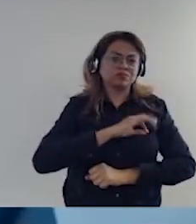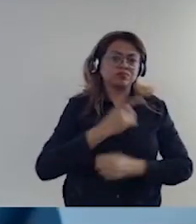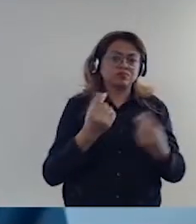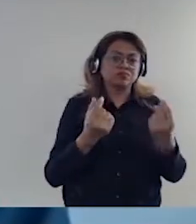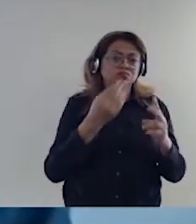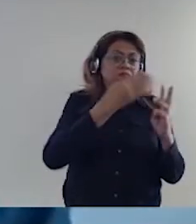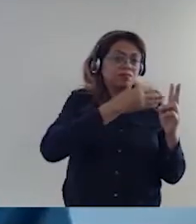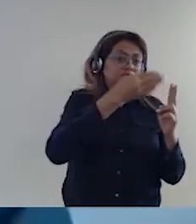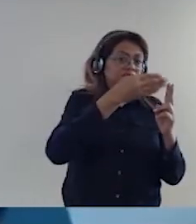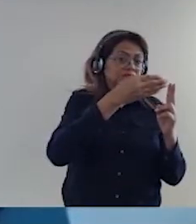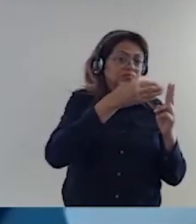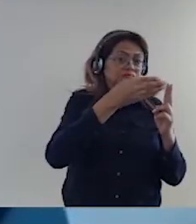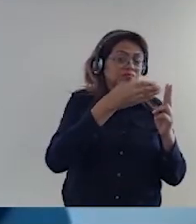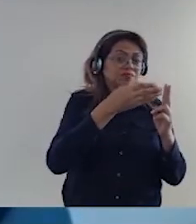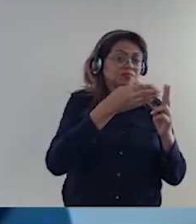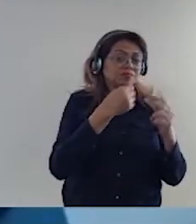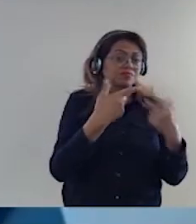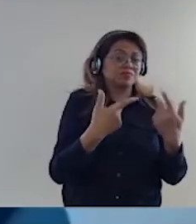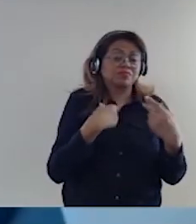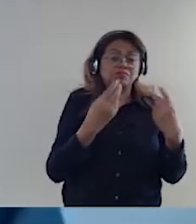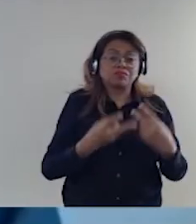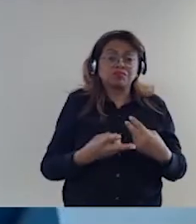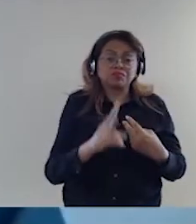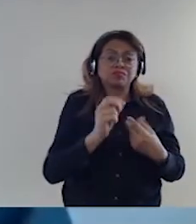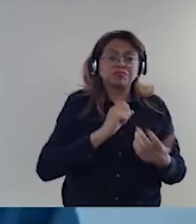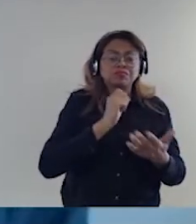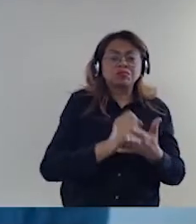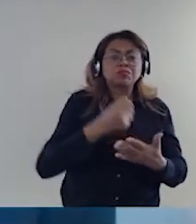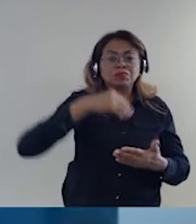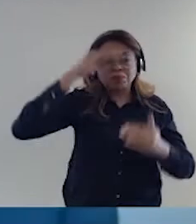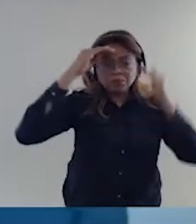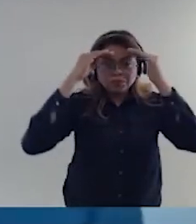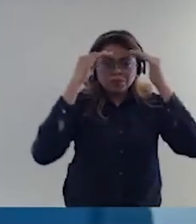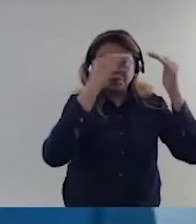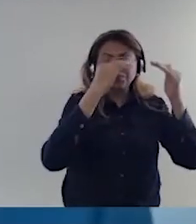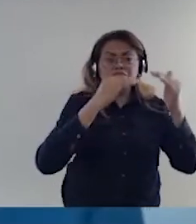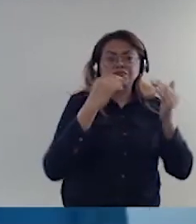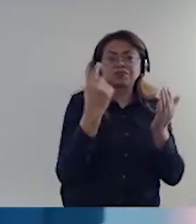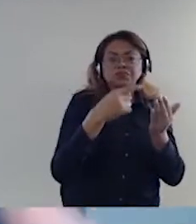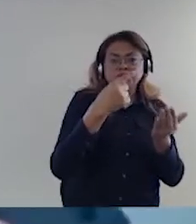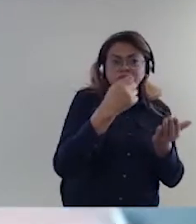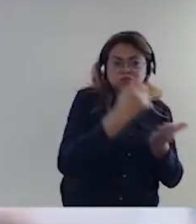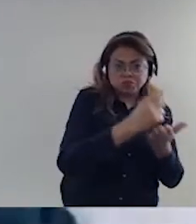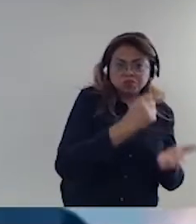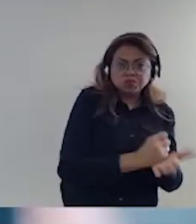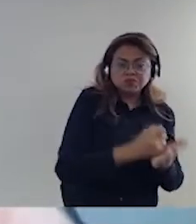que muitas vezes é grave. Então, eu concluo chamando a atenção para o fato de que alguns magistrados